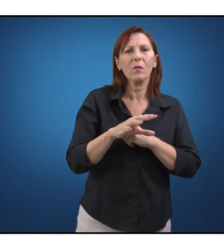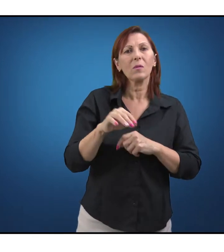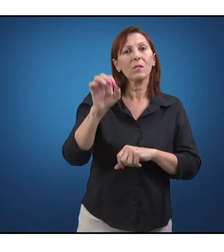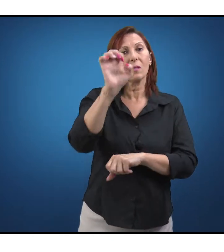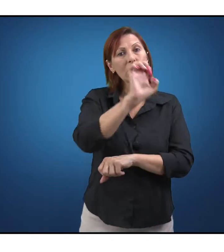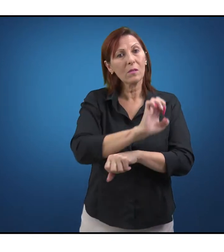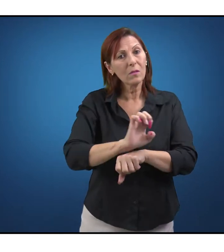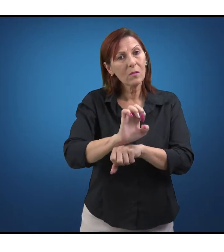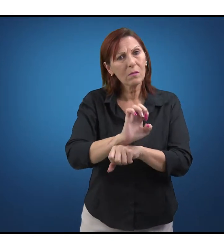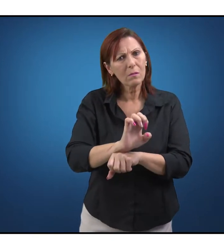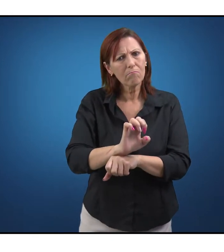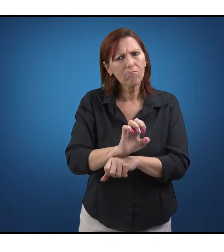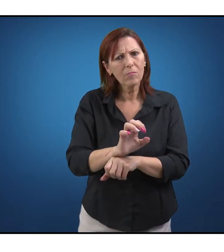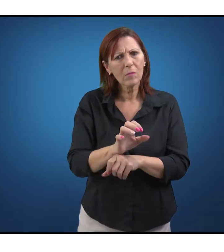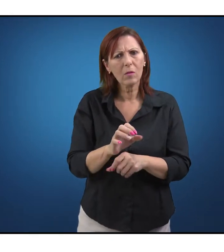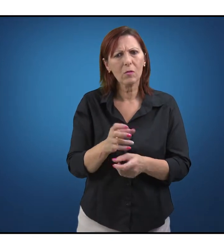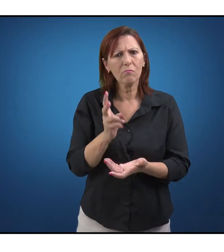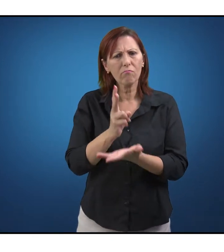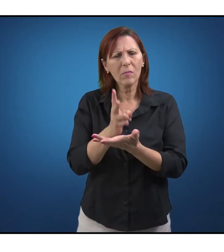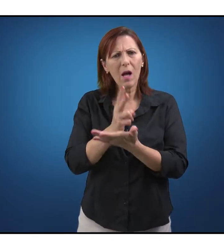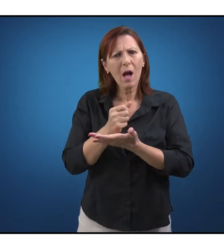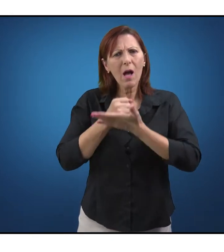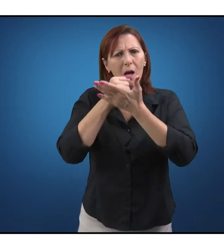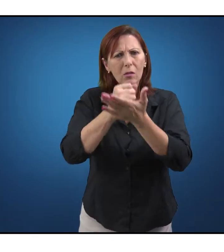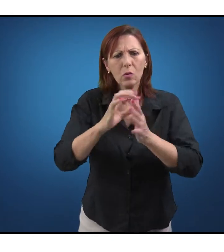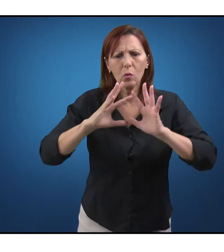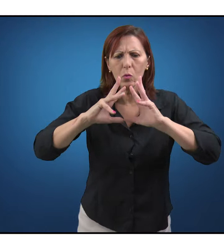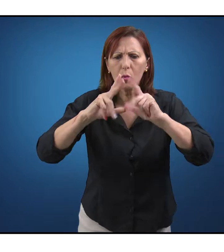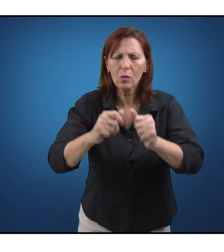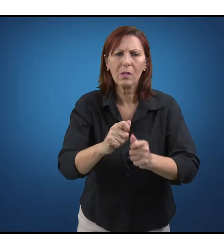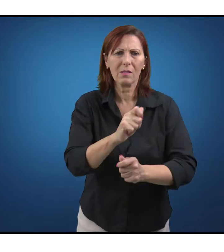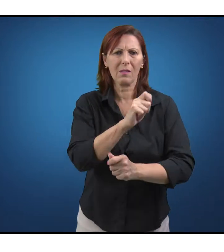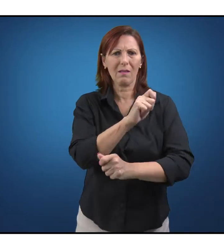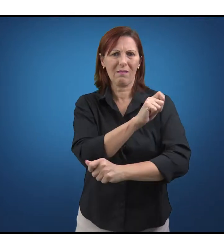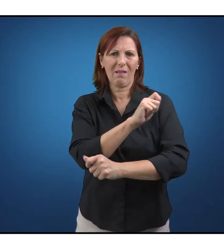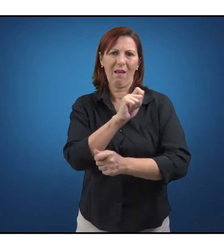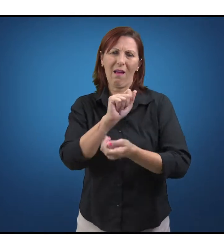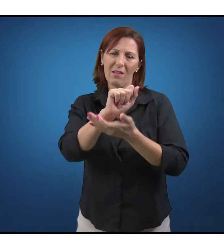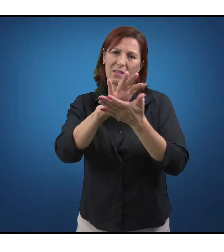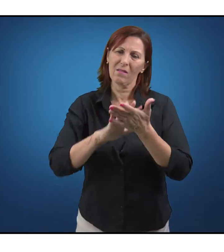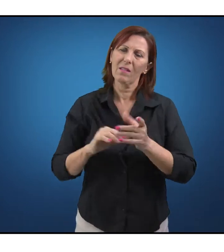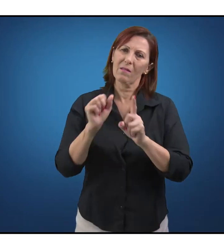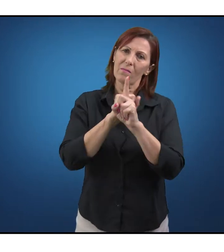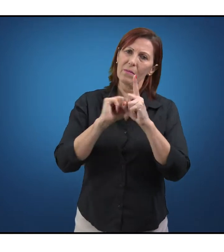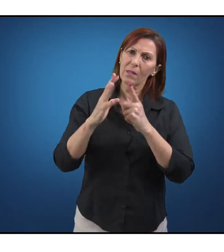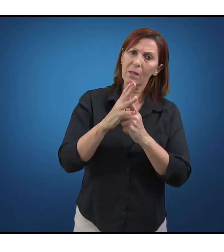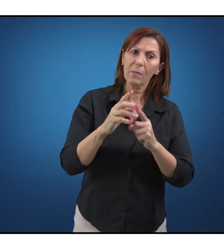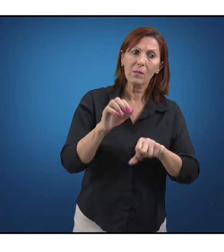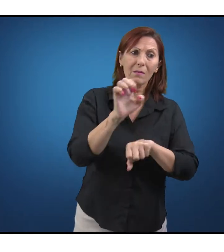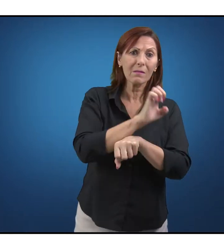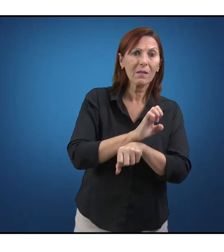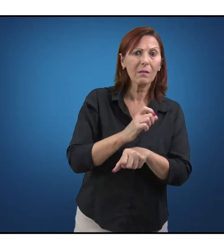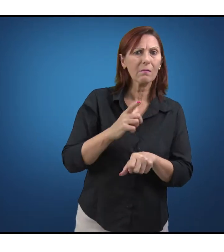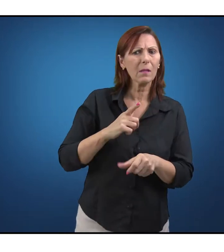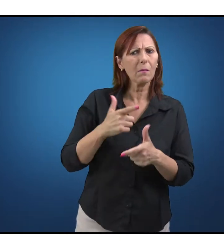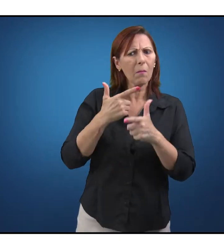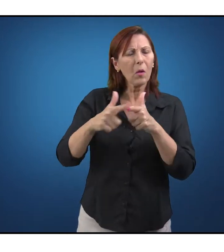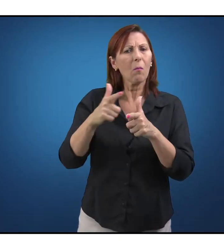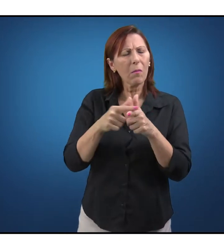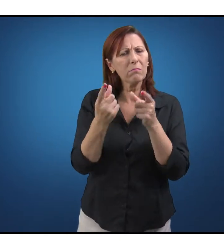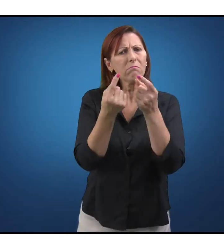grande mantenedor de todas as atividades sociais. Só que o Estado passa a ter uma grande crise financeira para manter